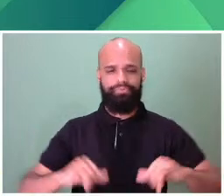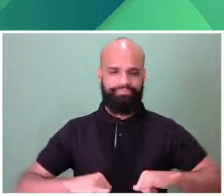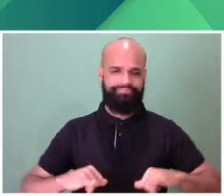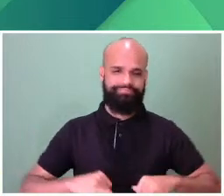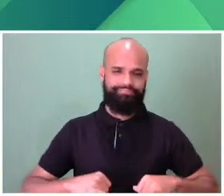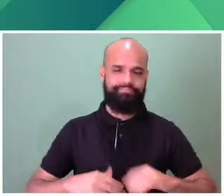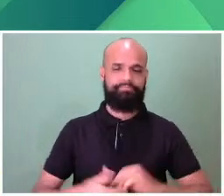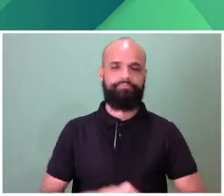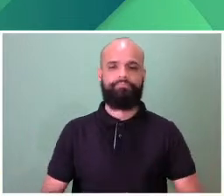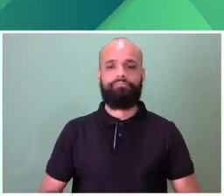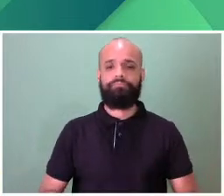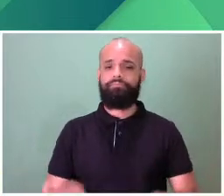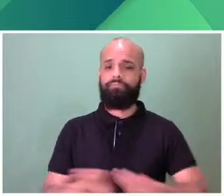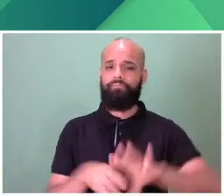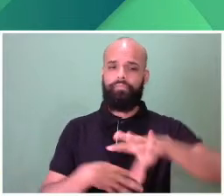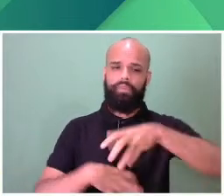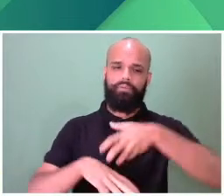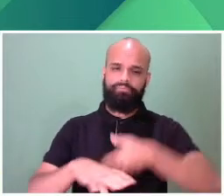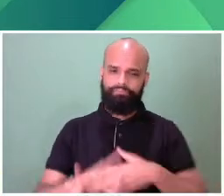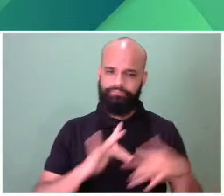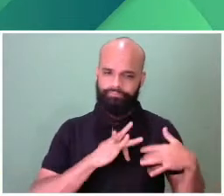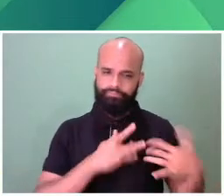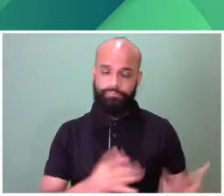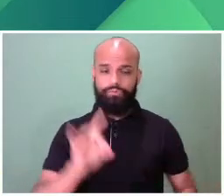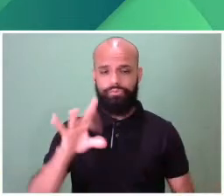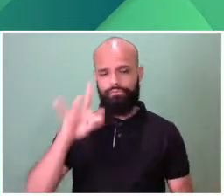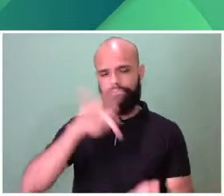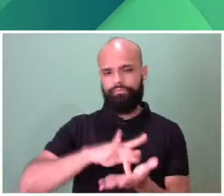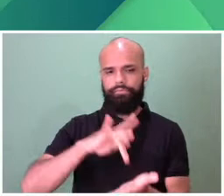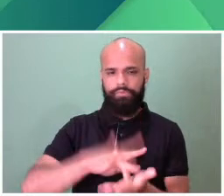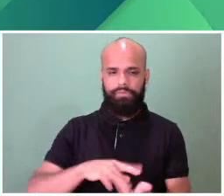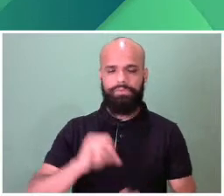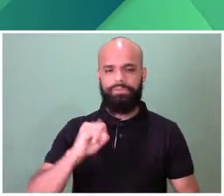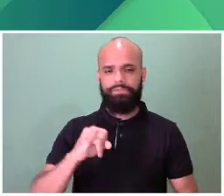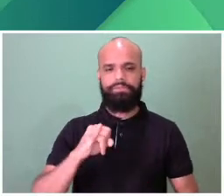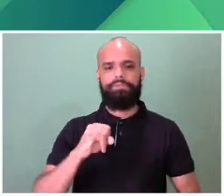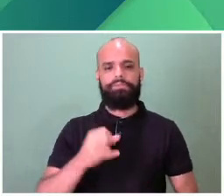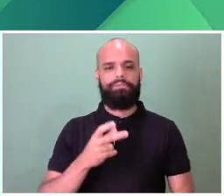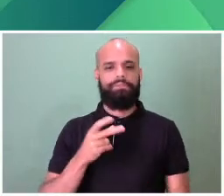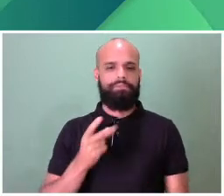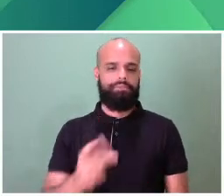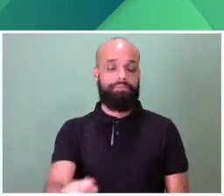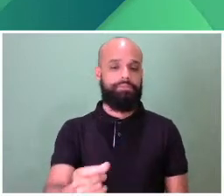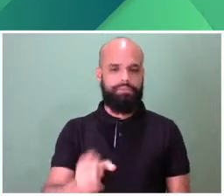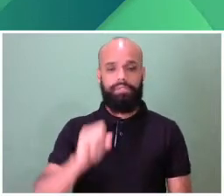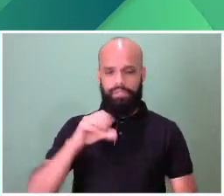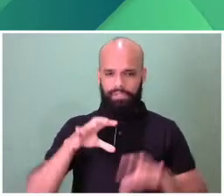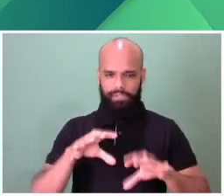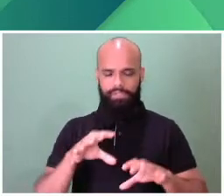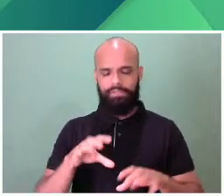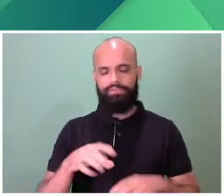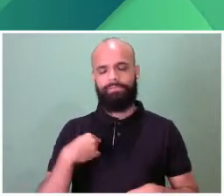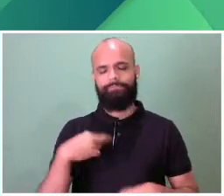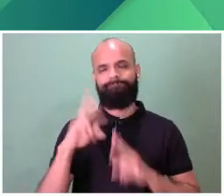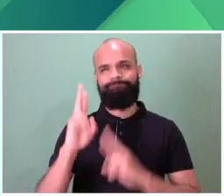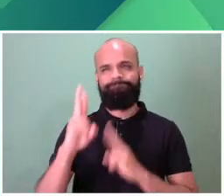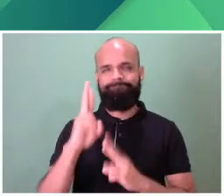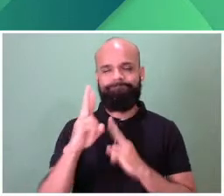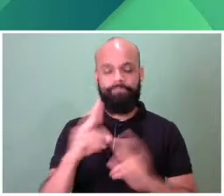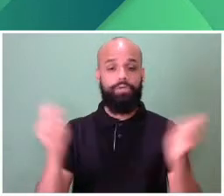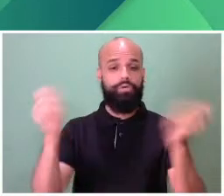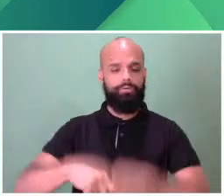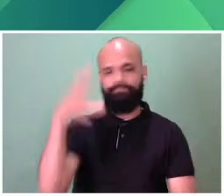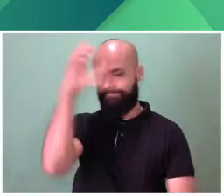alheios. A compaixão só é verdadeira quando é ativa. Desse modo, esperamos que possamos